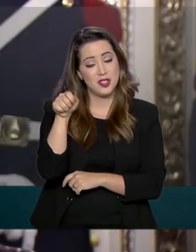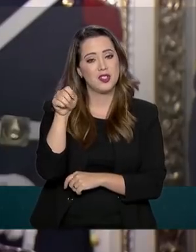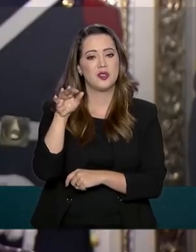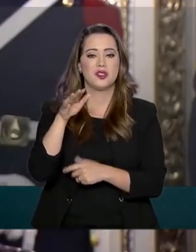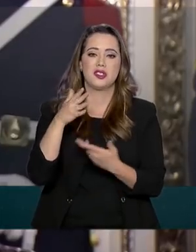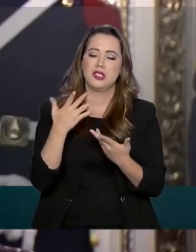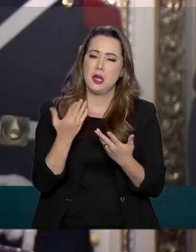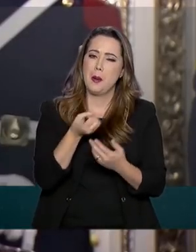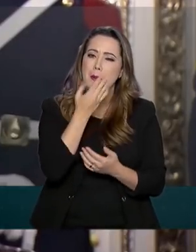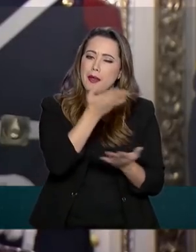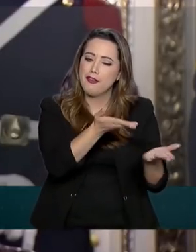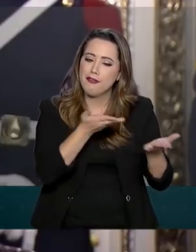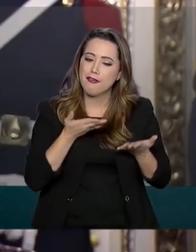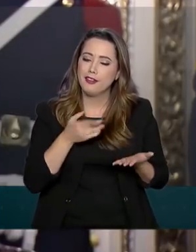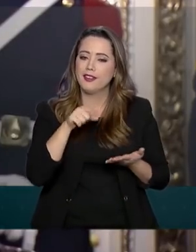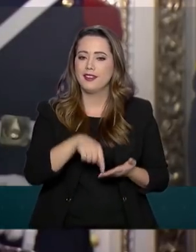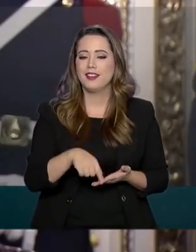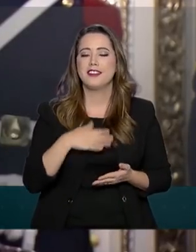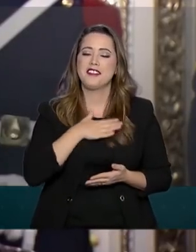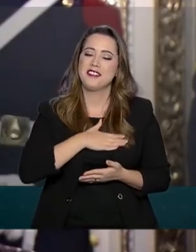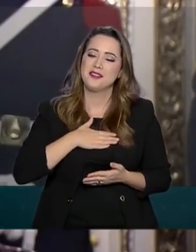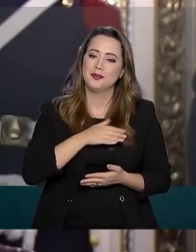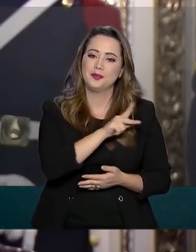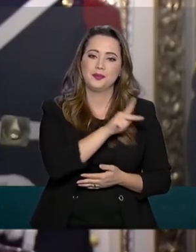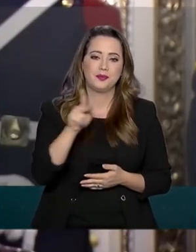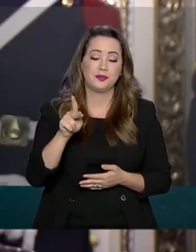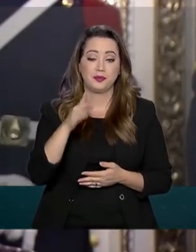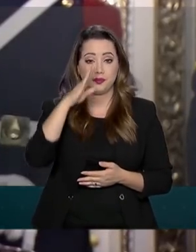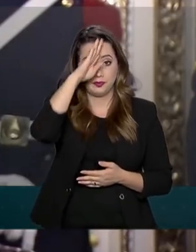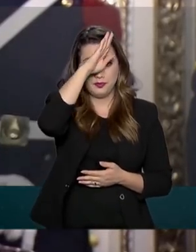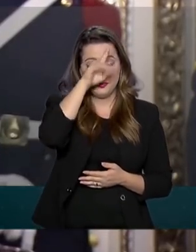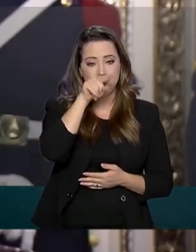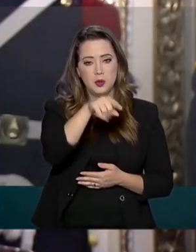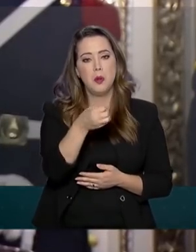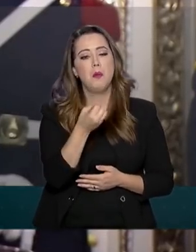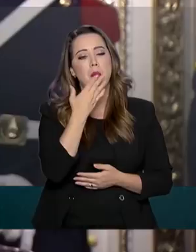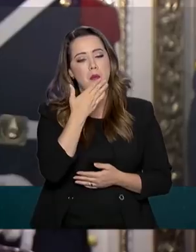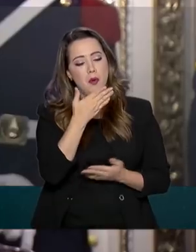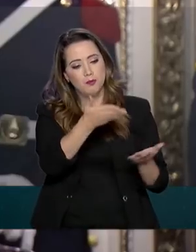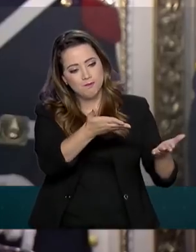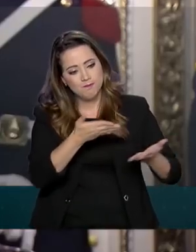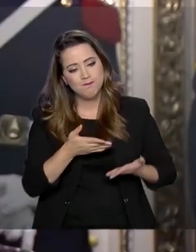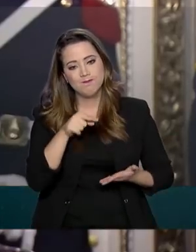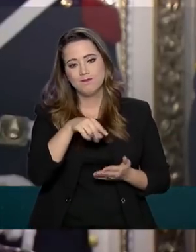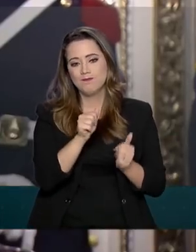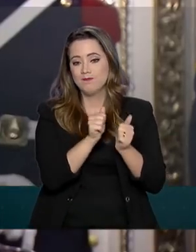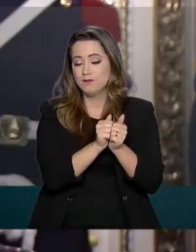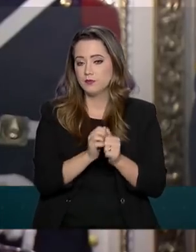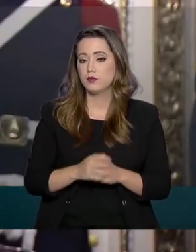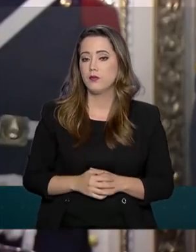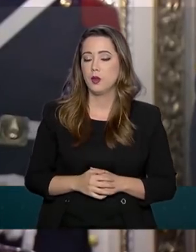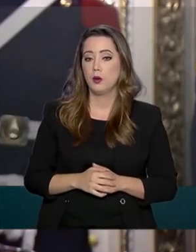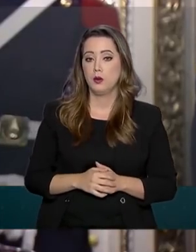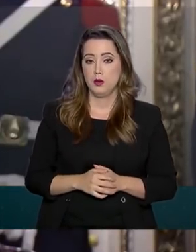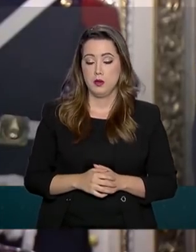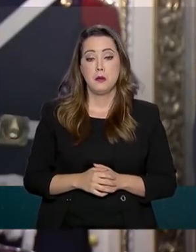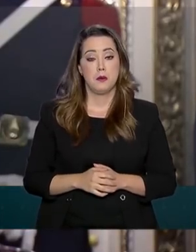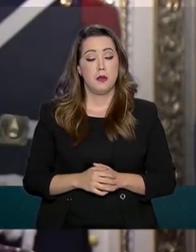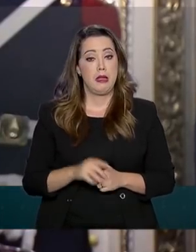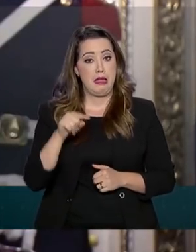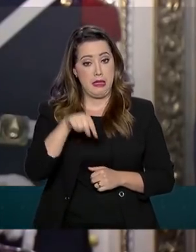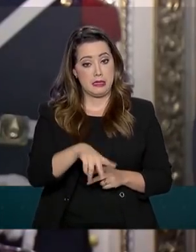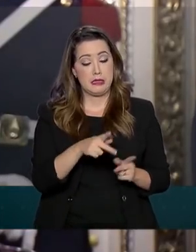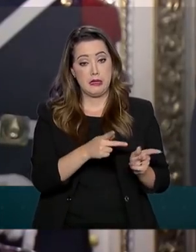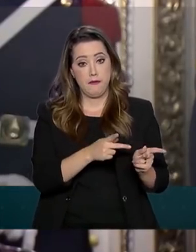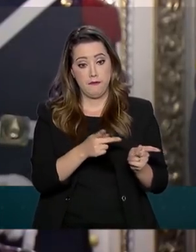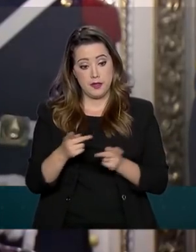Seja bem-vindo, querido Jair Bolsonaro. Estamos muito contentes, os argentinos, de recebê-lo. E esta visita, como a que eu